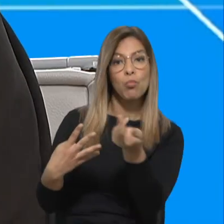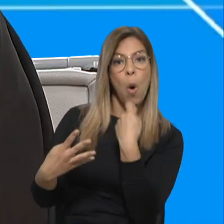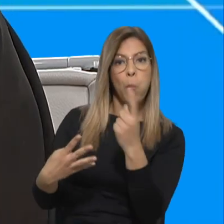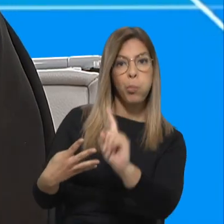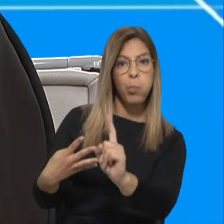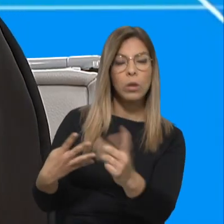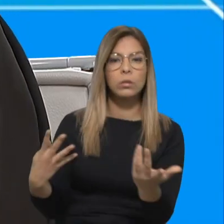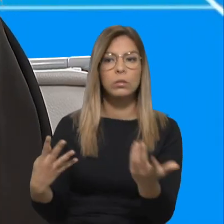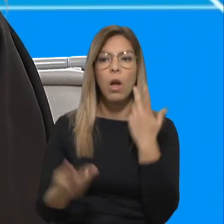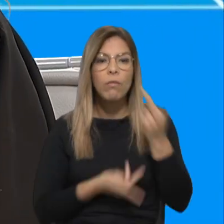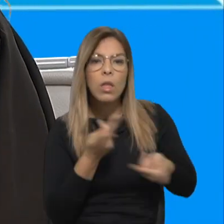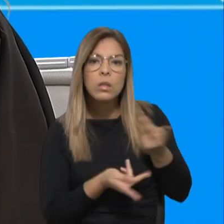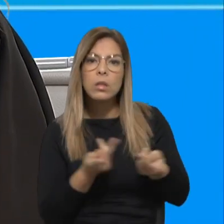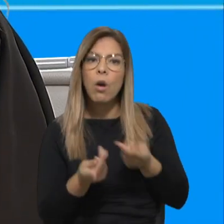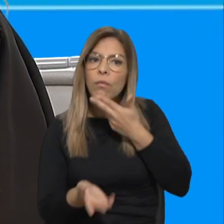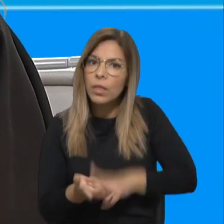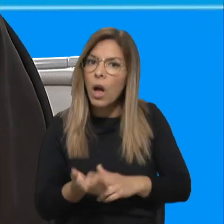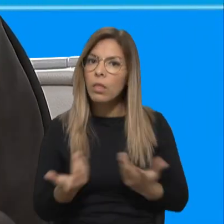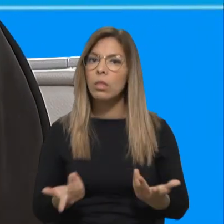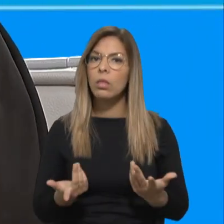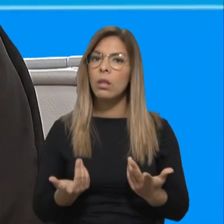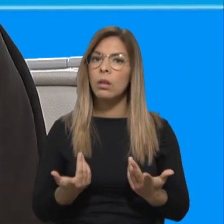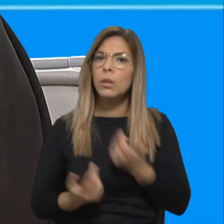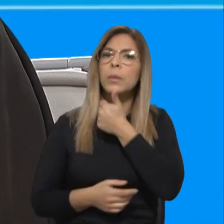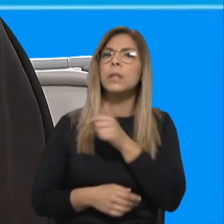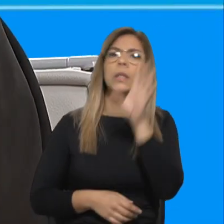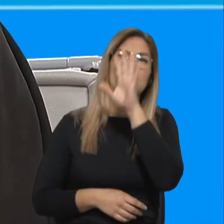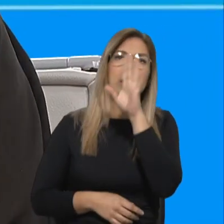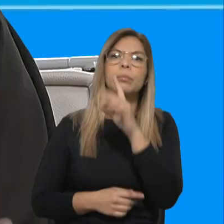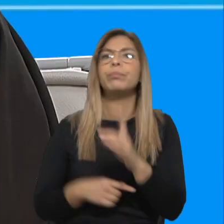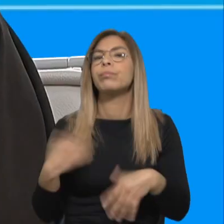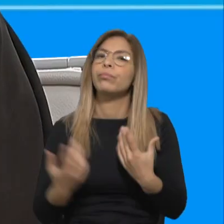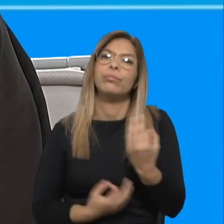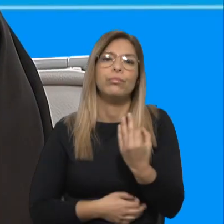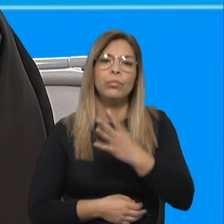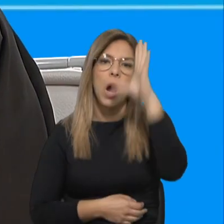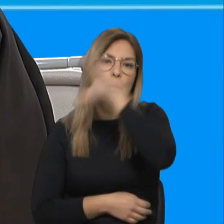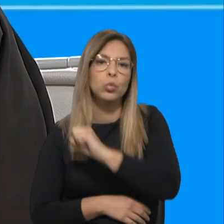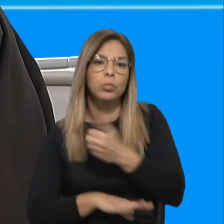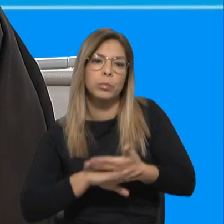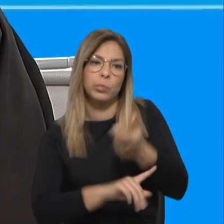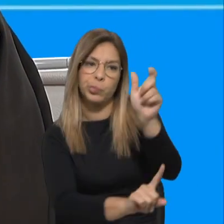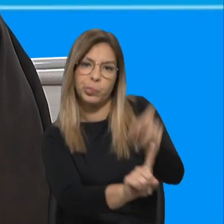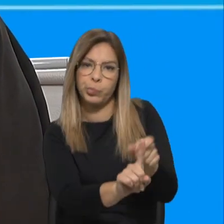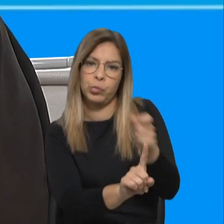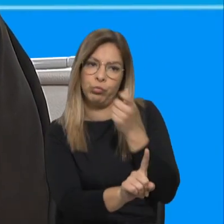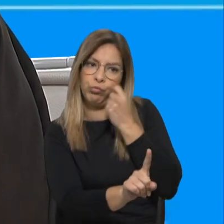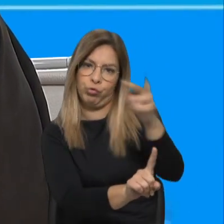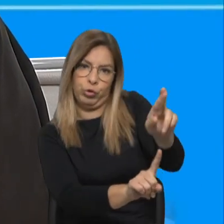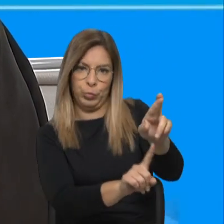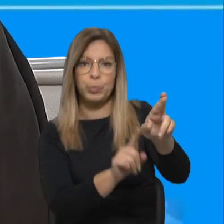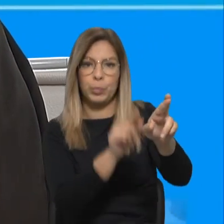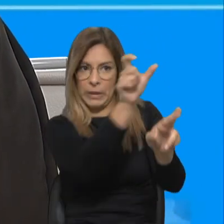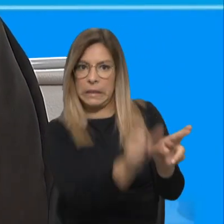uma avaliação até da verosimilhança desta situação. Porque imagina alguém que diz que foi abusado pela pessoa X no local Y, na